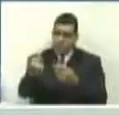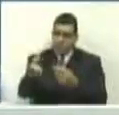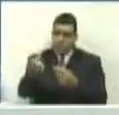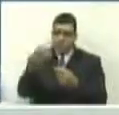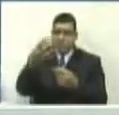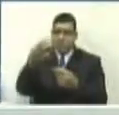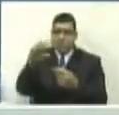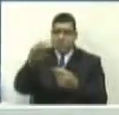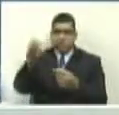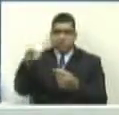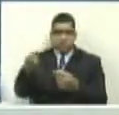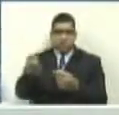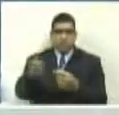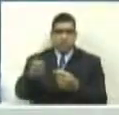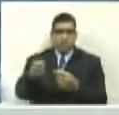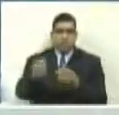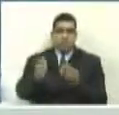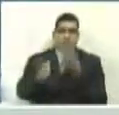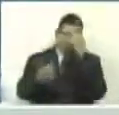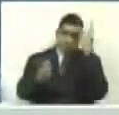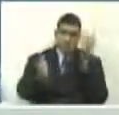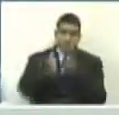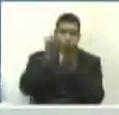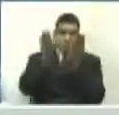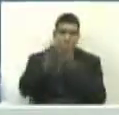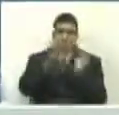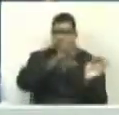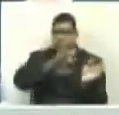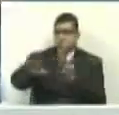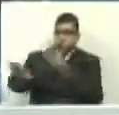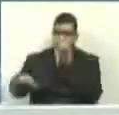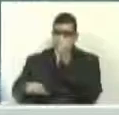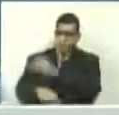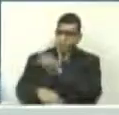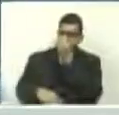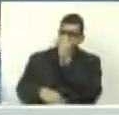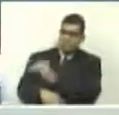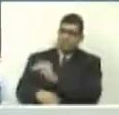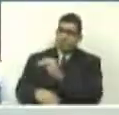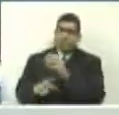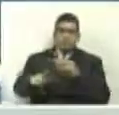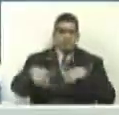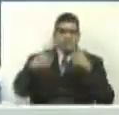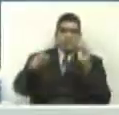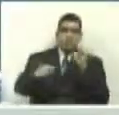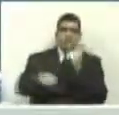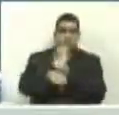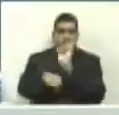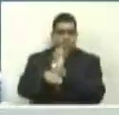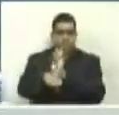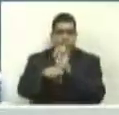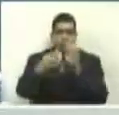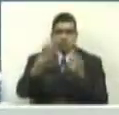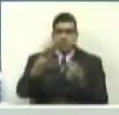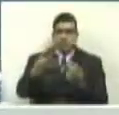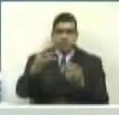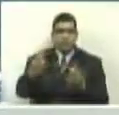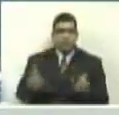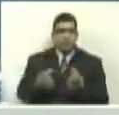648 mil miseráveis jogados ao relento por um Estado que é o quarto mais rico do